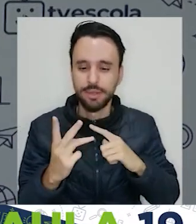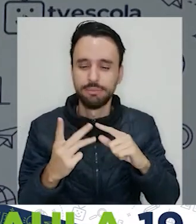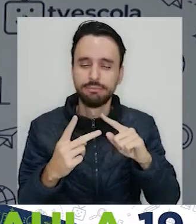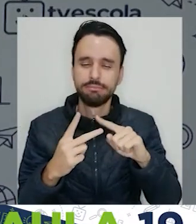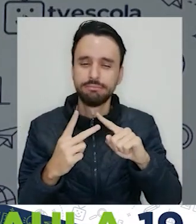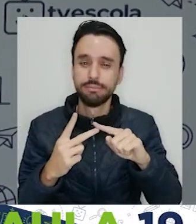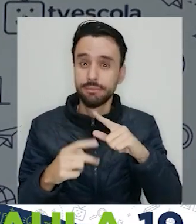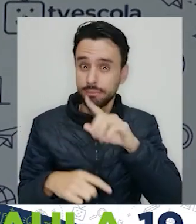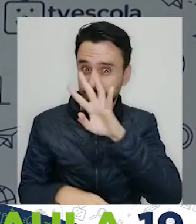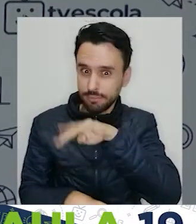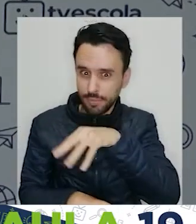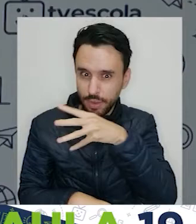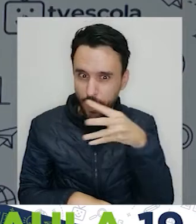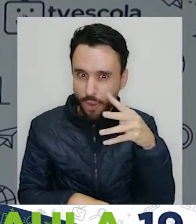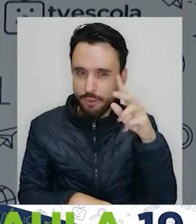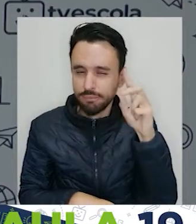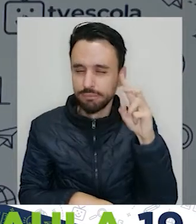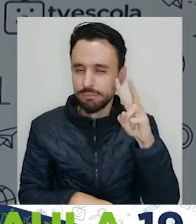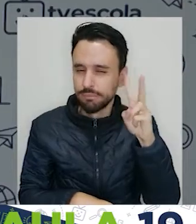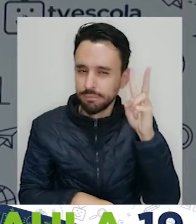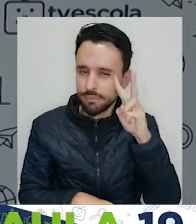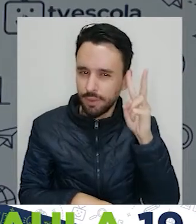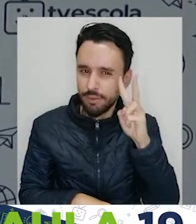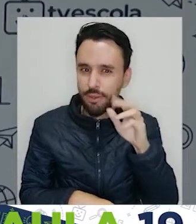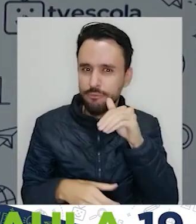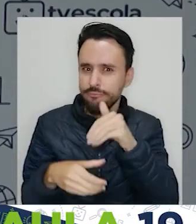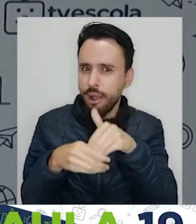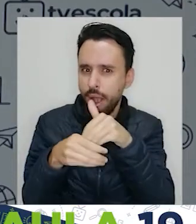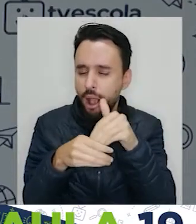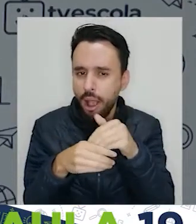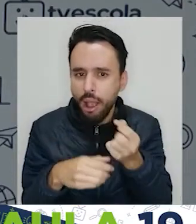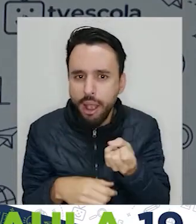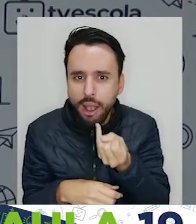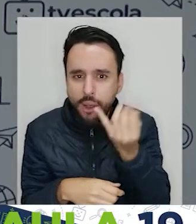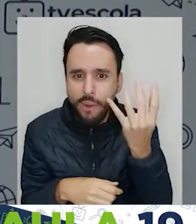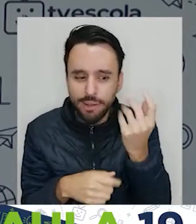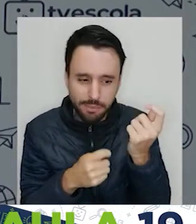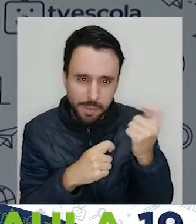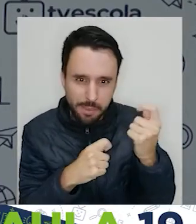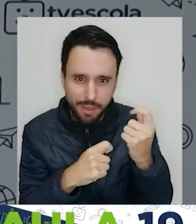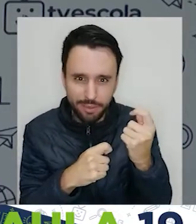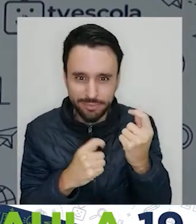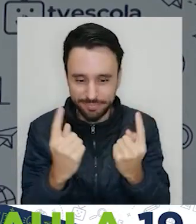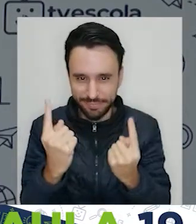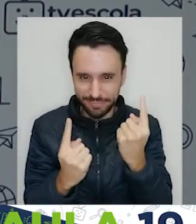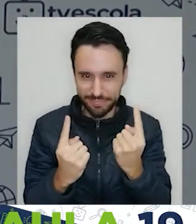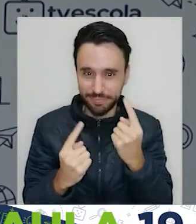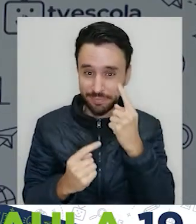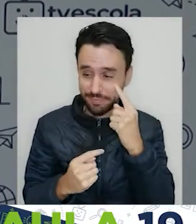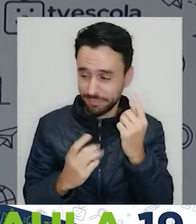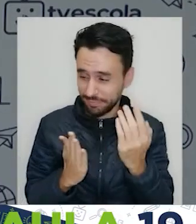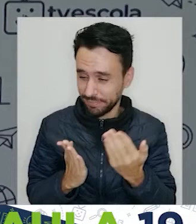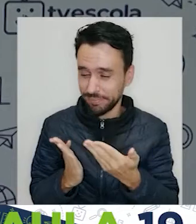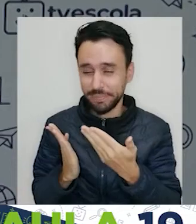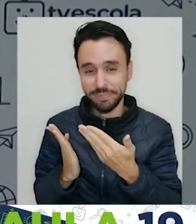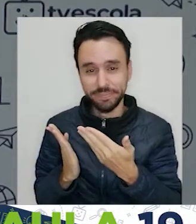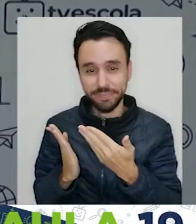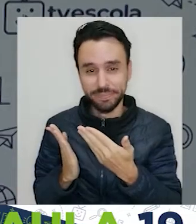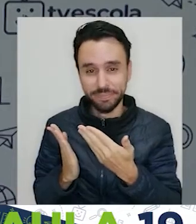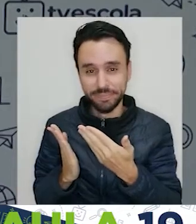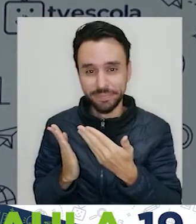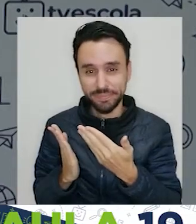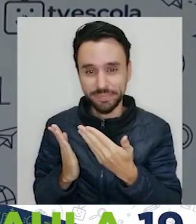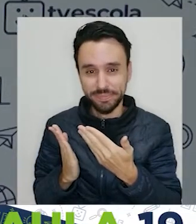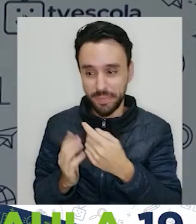gráfico. Vocês se lembram quantos votaram na bola e quantos votaram na pipa? Vejam aí na tela de vocês. Vamos começar